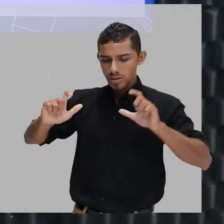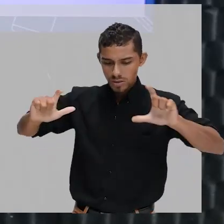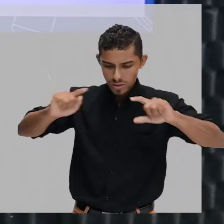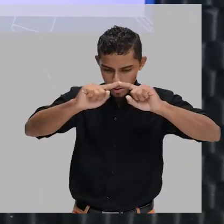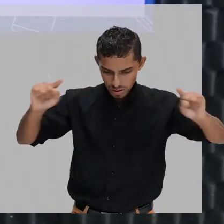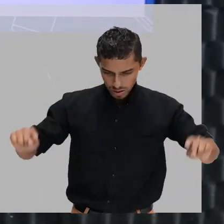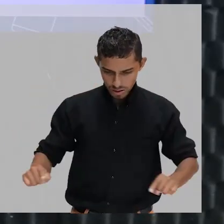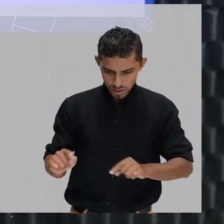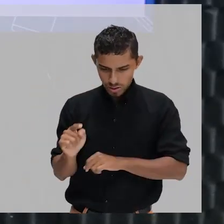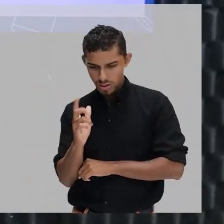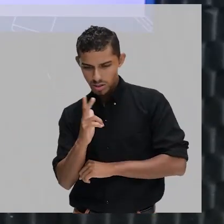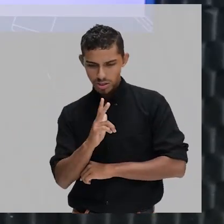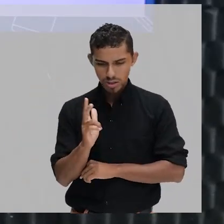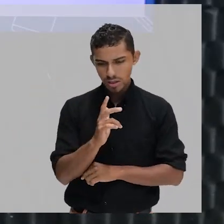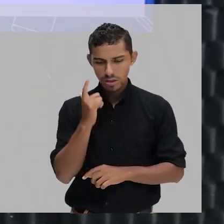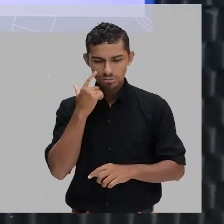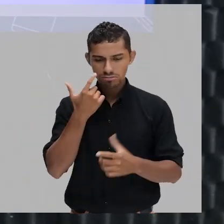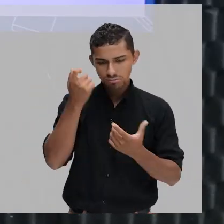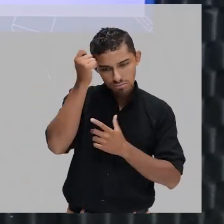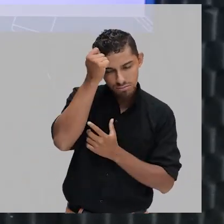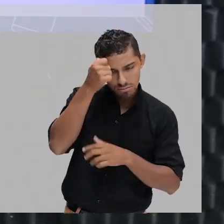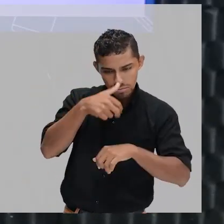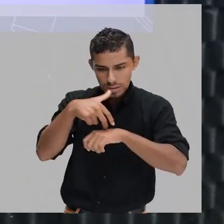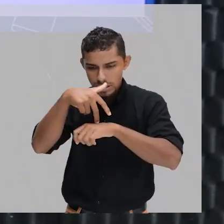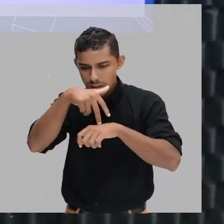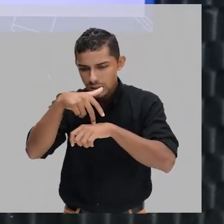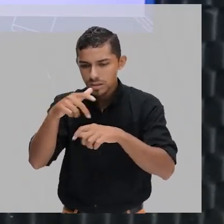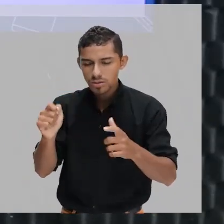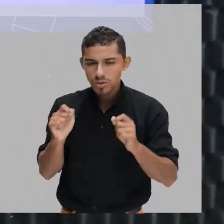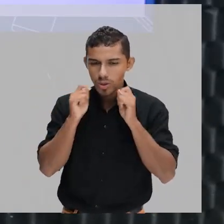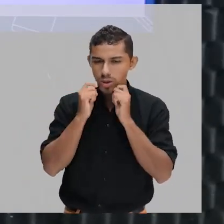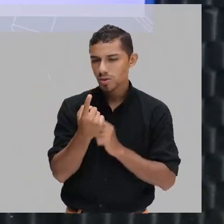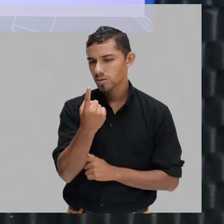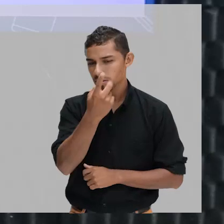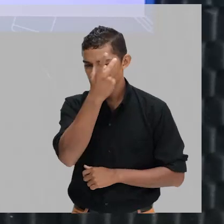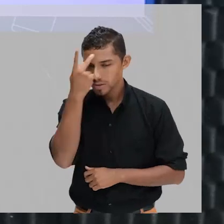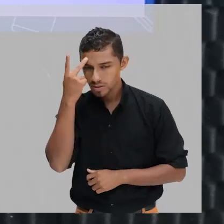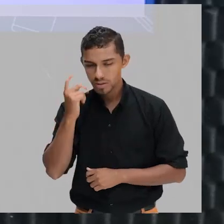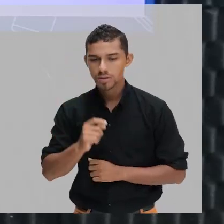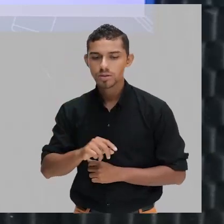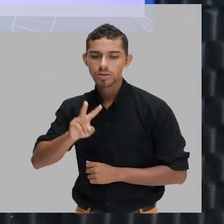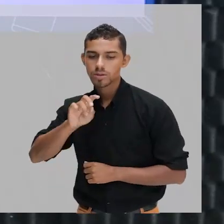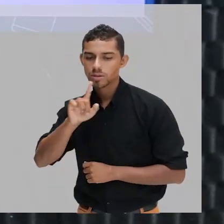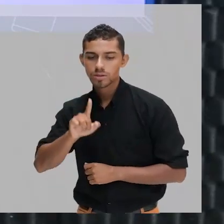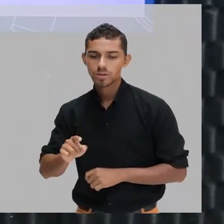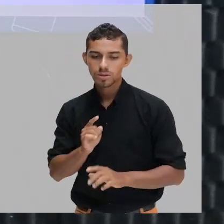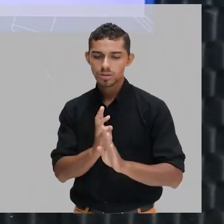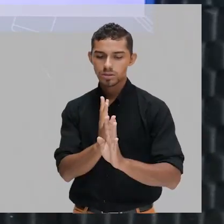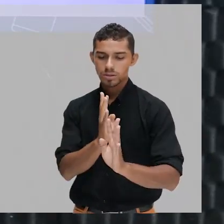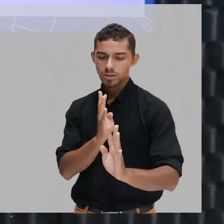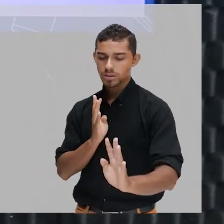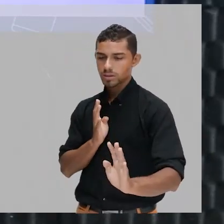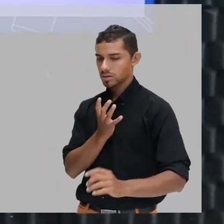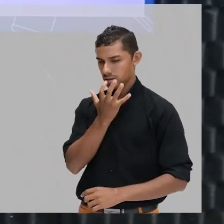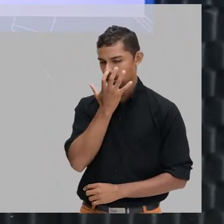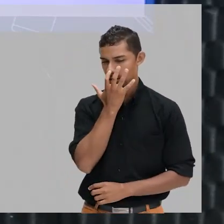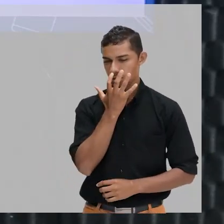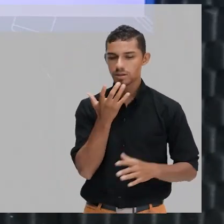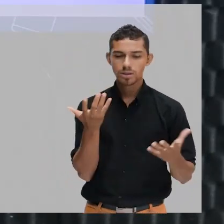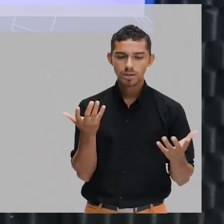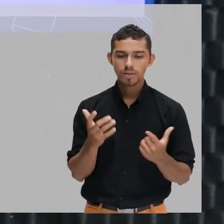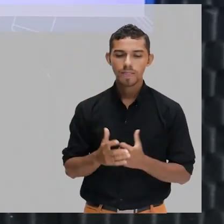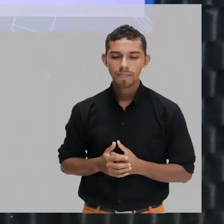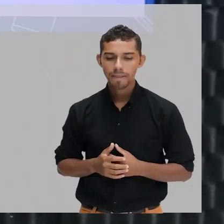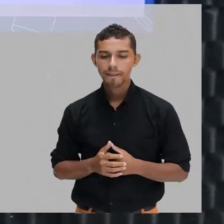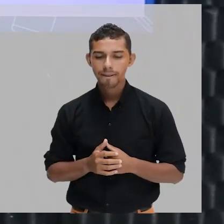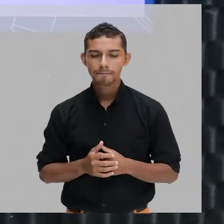espetáculo curto, de minutos às vezes, né, dentro de uma caixa e só pode ver uma pessoa por vez. Aí é uma fila enorme para você assistir o espetáculo. Ele realiza